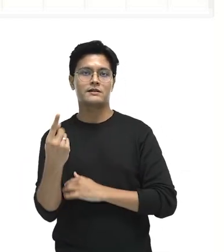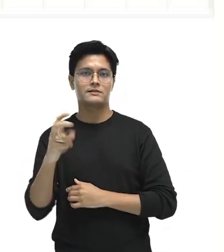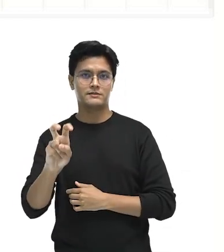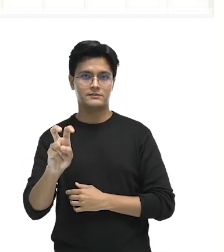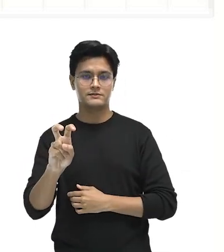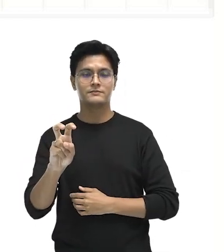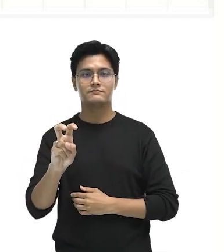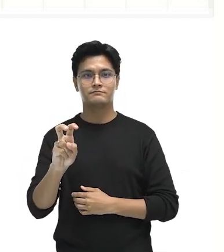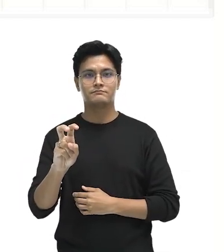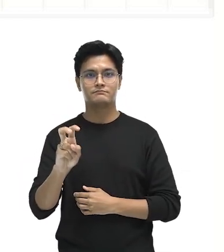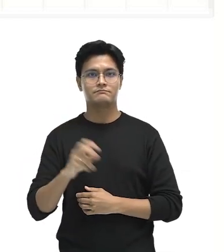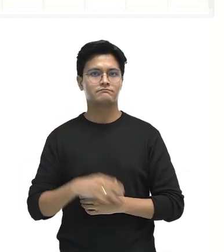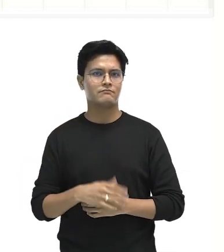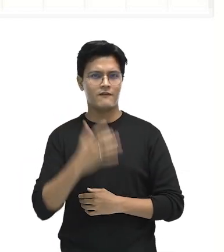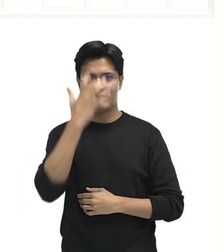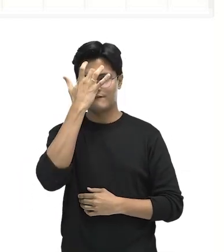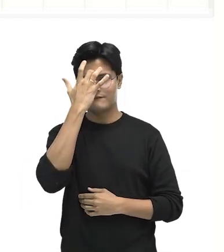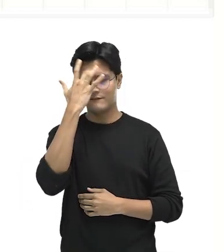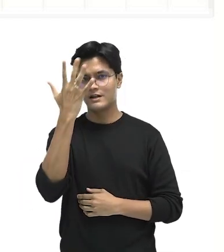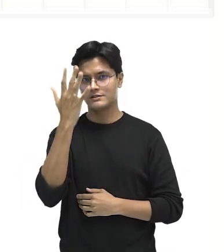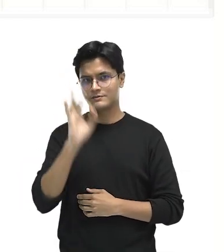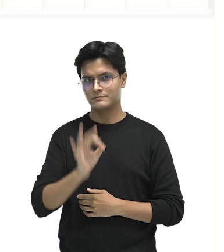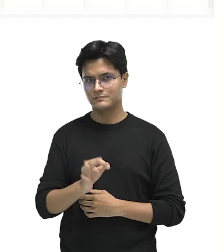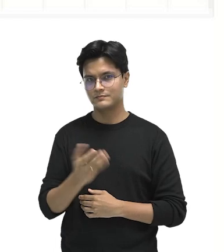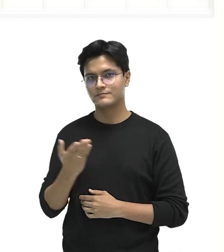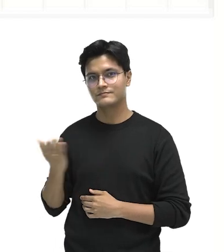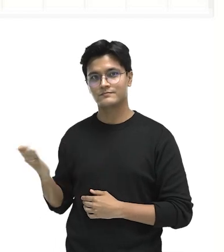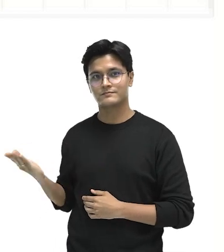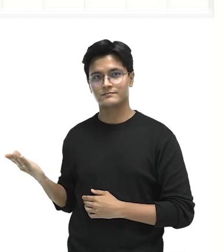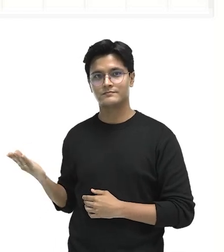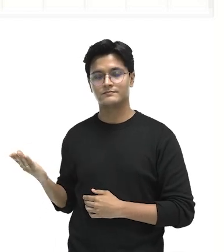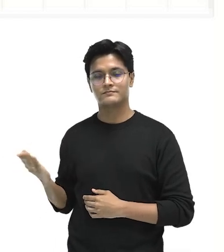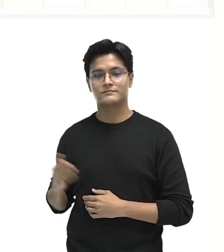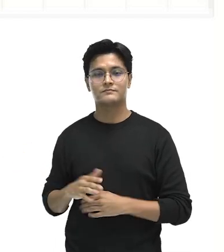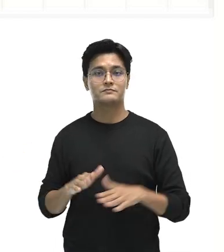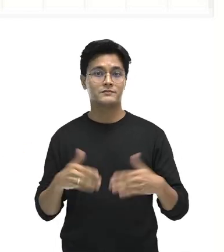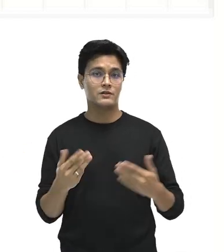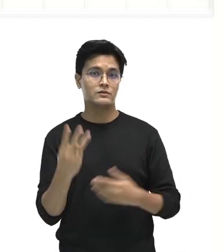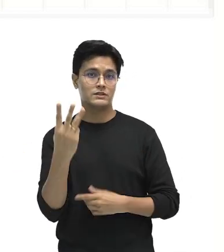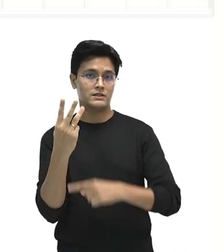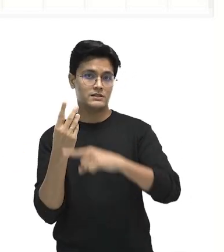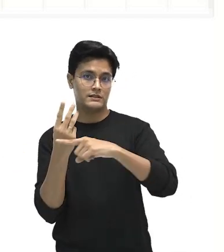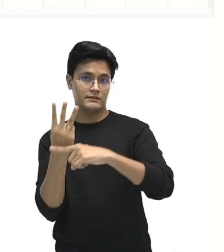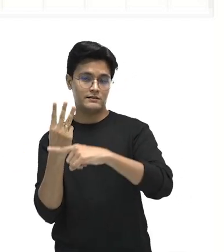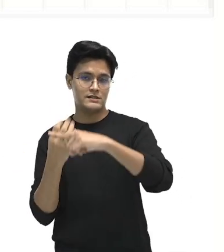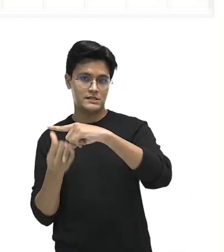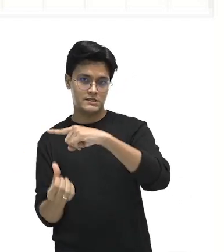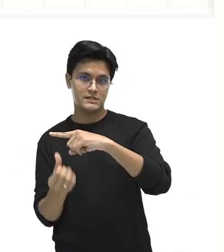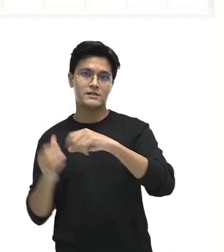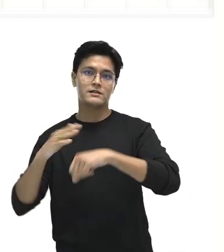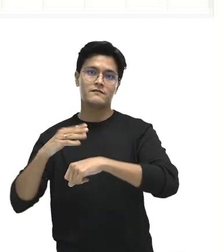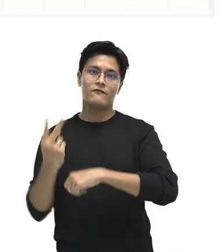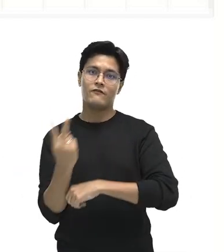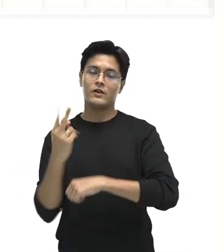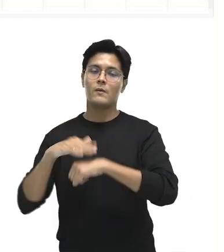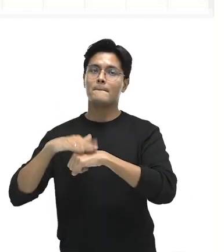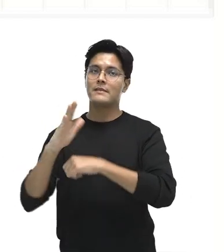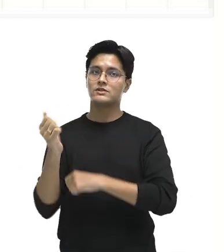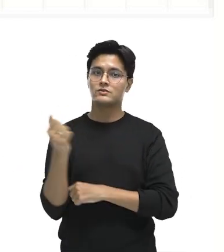15. Olha aí, ó, tranquilo demais. Então, 3 sobre 6 é maior que 2 sobre 5. Acabou. Acabou a história,